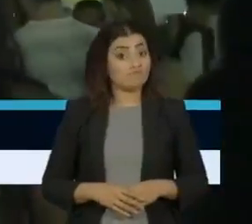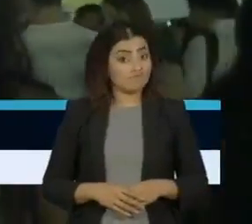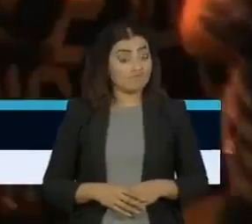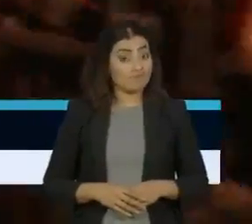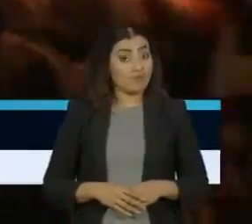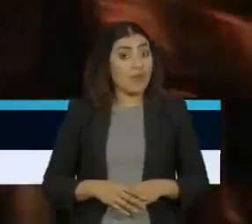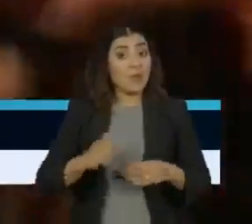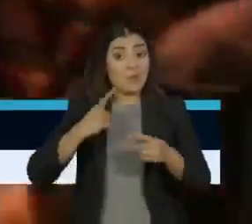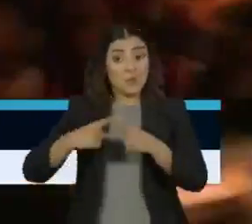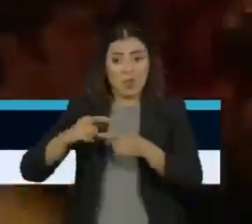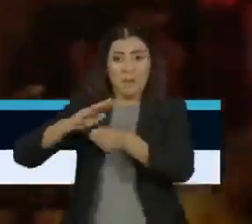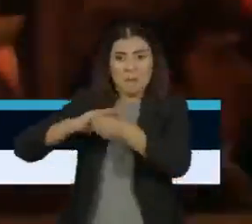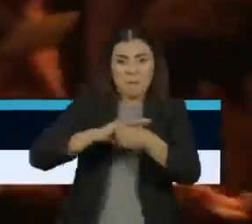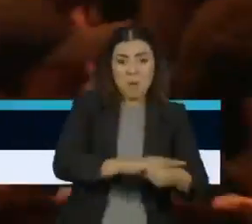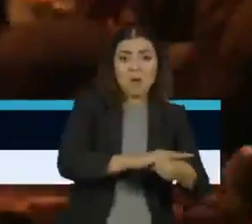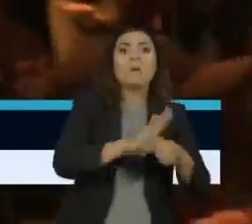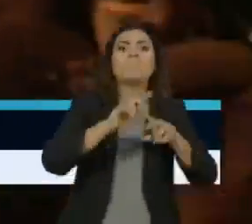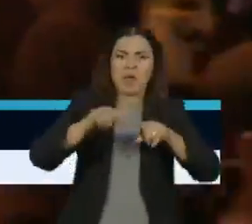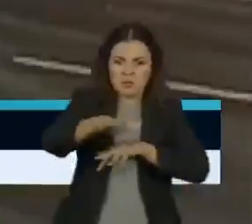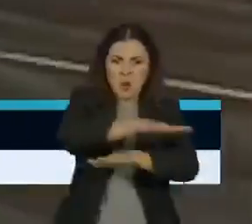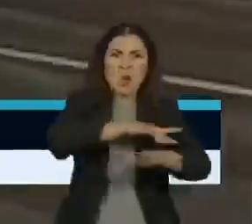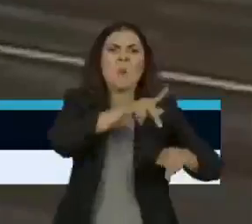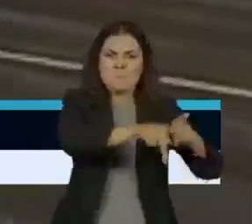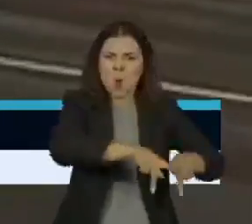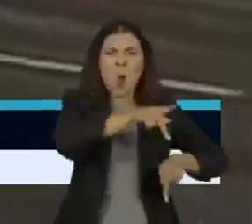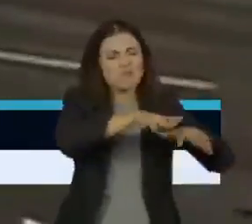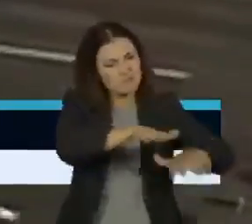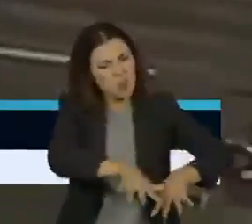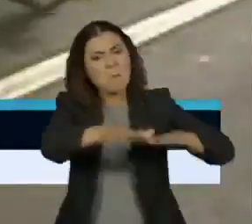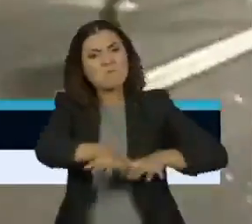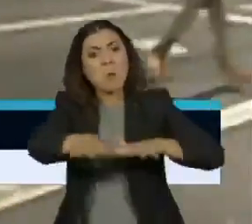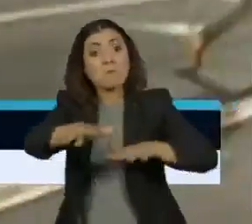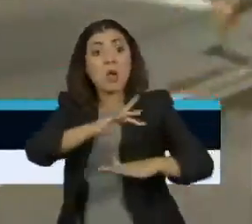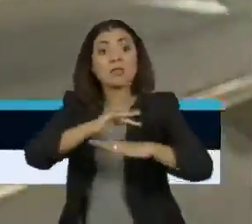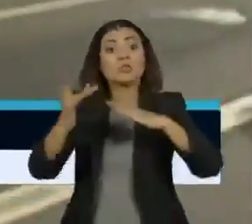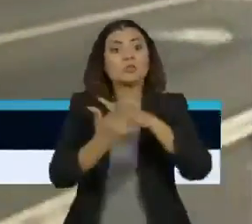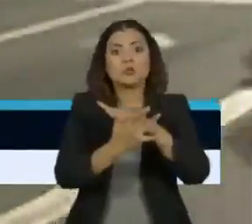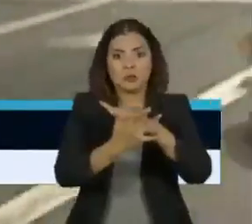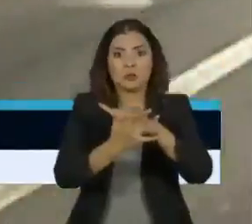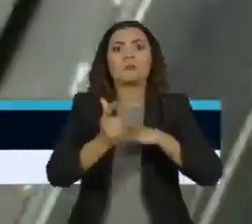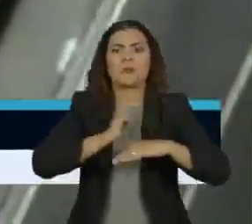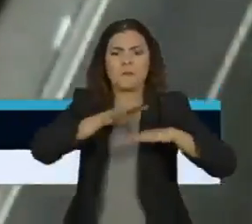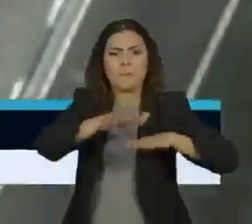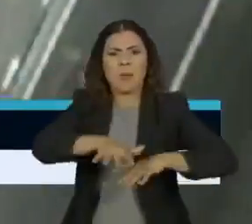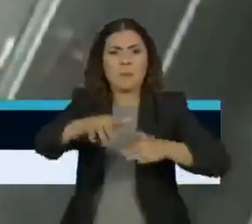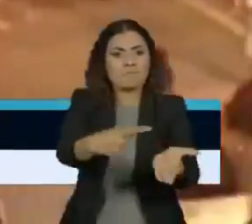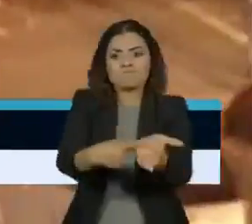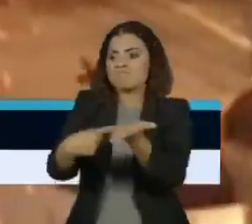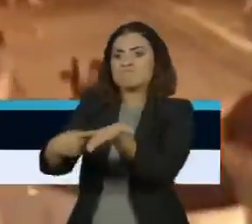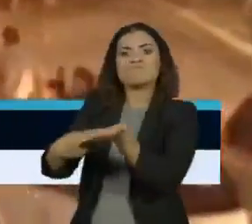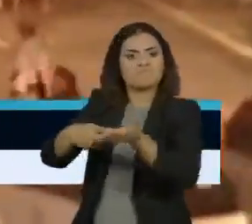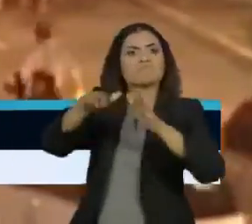Inicialmente reprimido, o movimento ganhou apoio popular, amplificado pelas redes sociais.